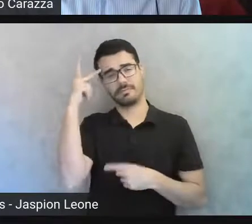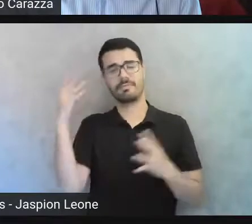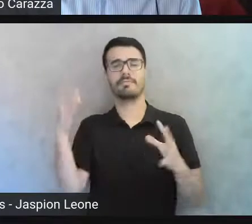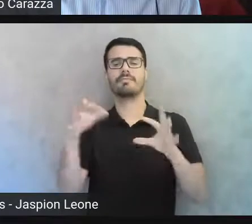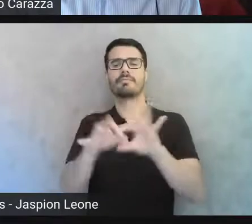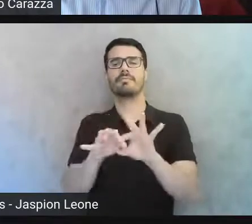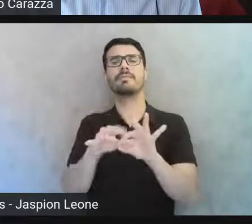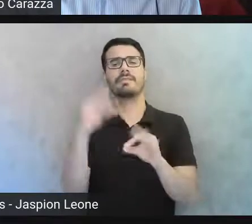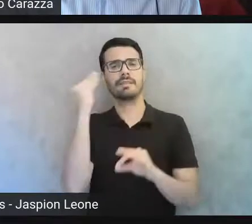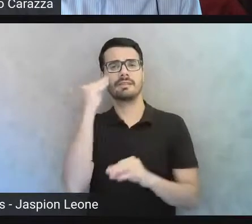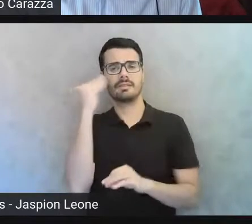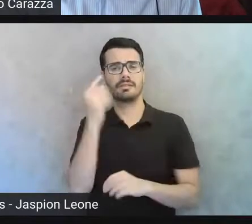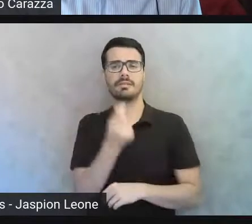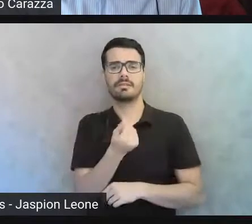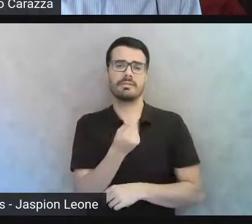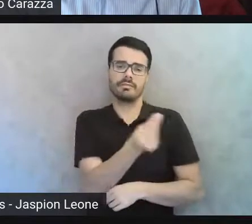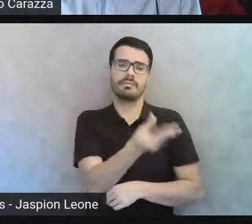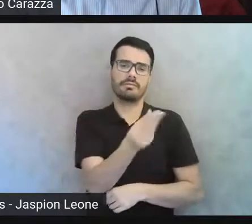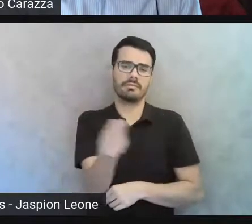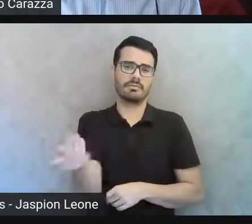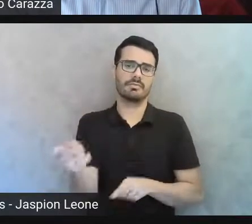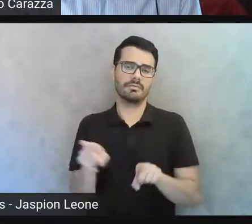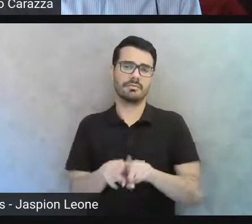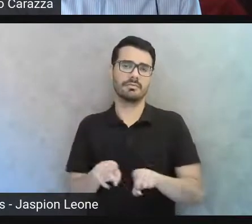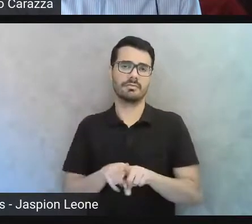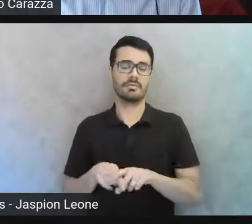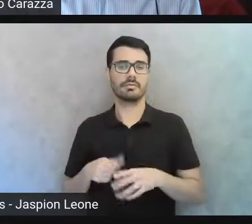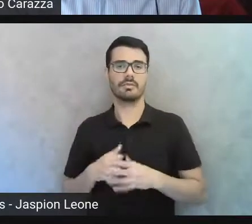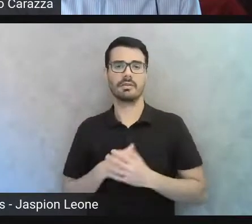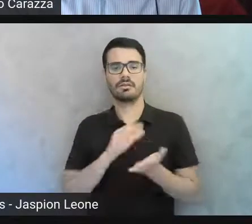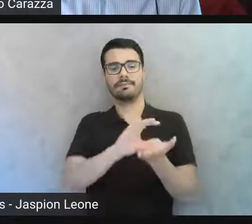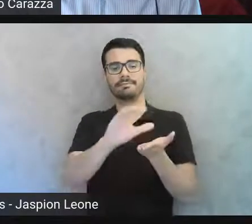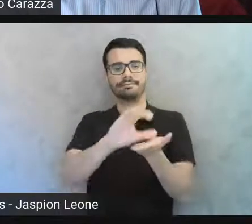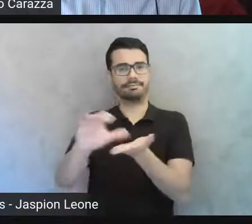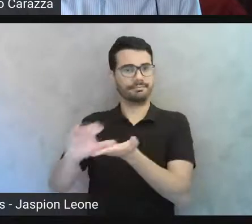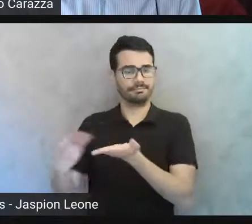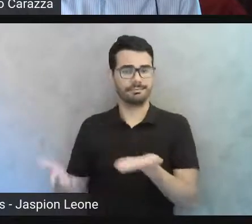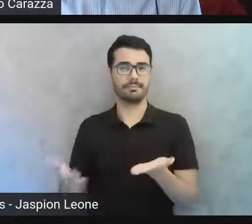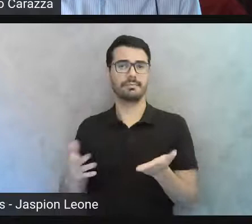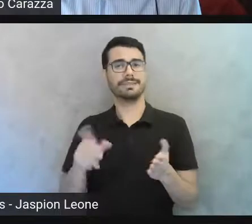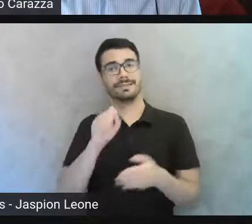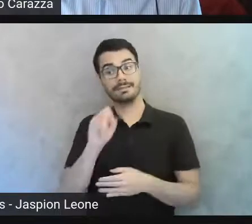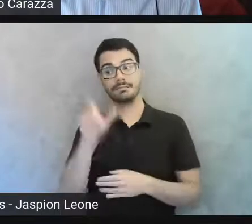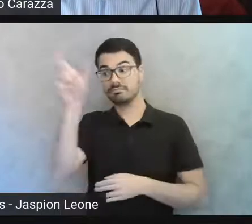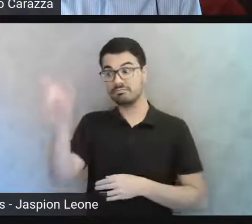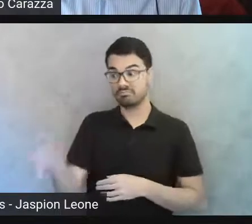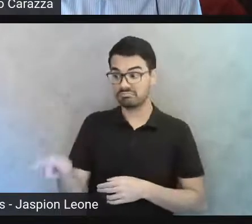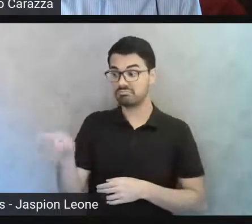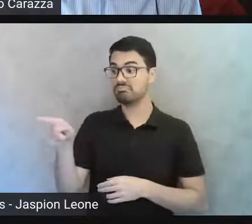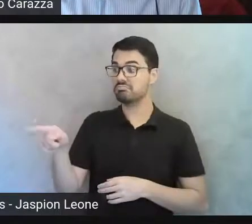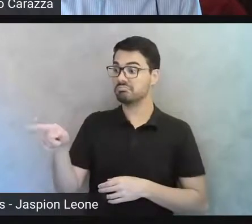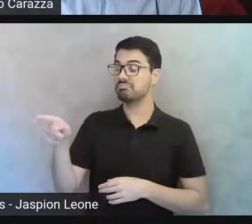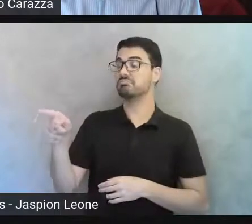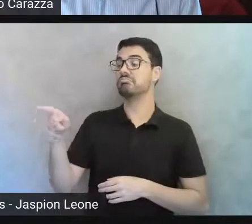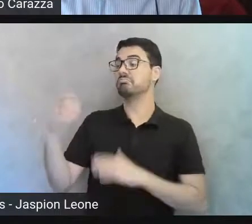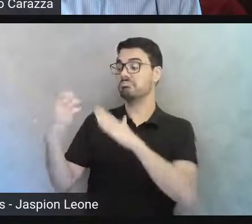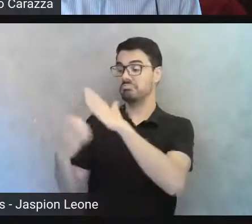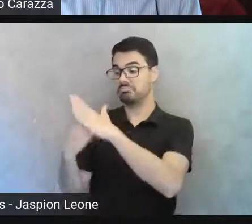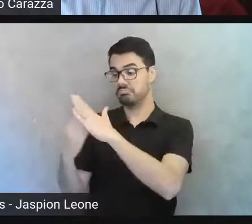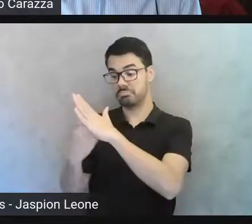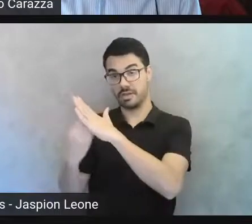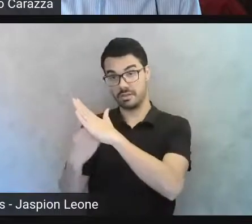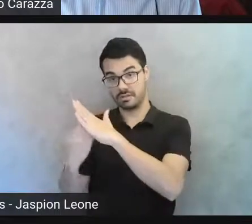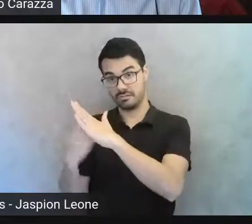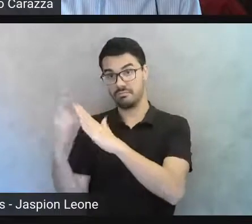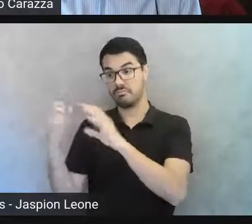doar. Então, se você faz isso, viabiliza a doação por pessoa jurídica, tem um problema que é a escala